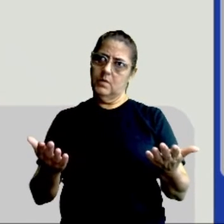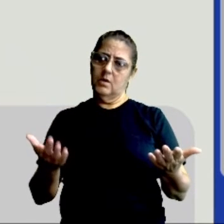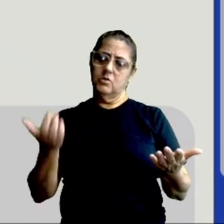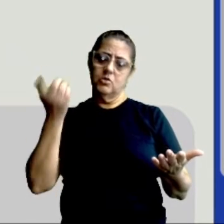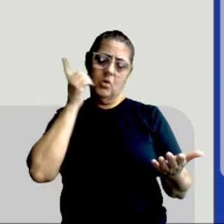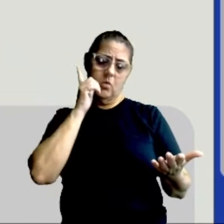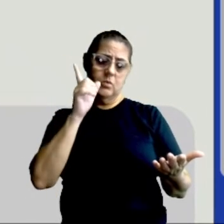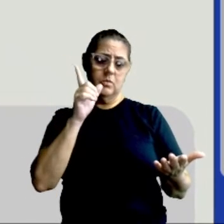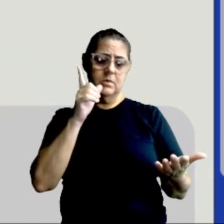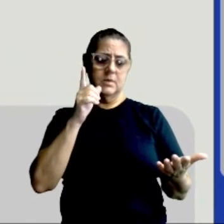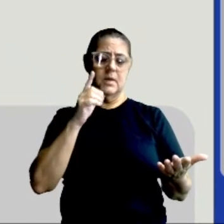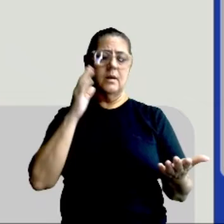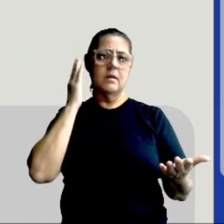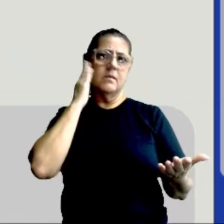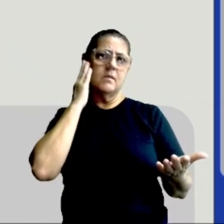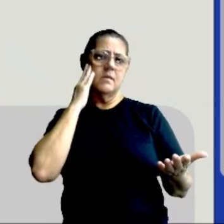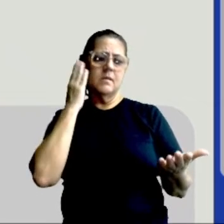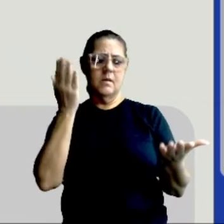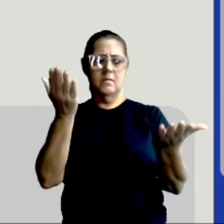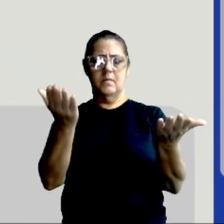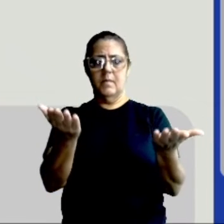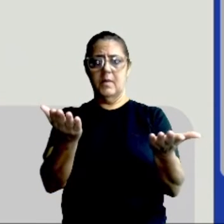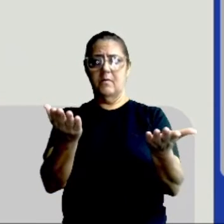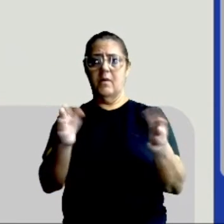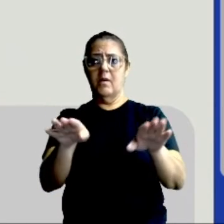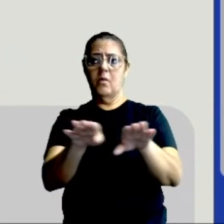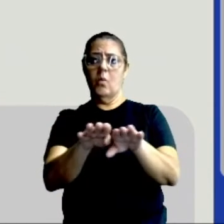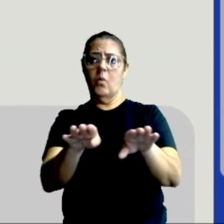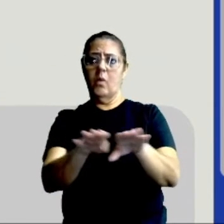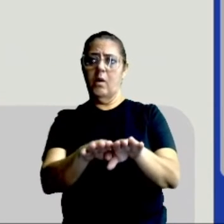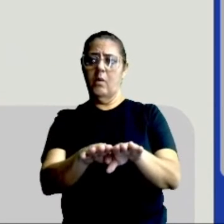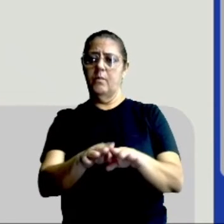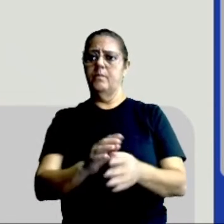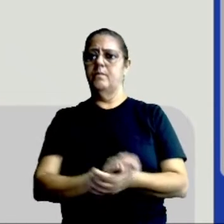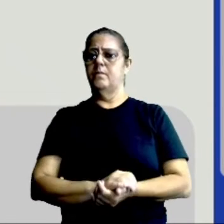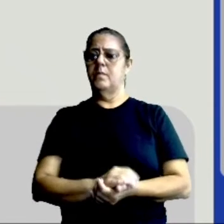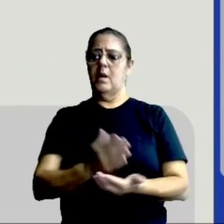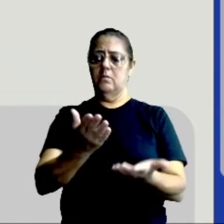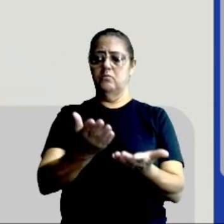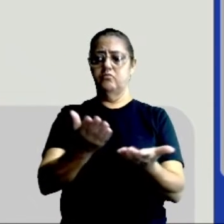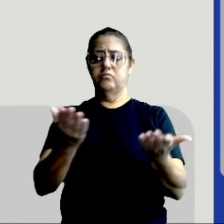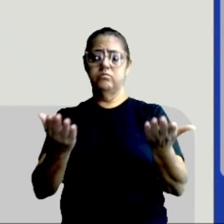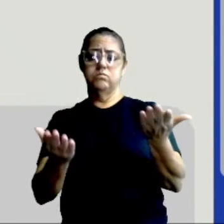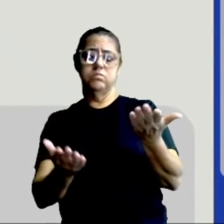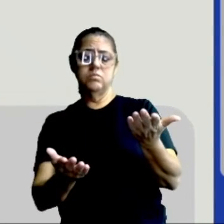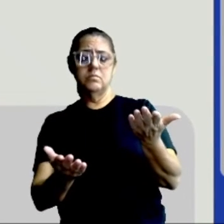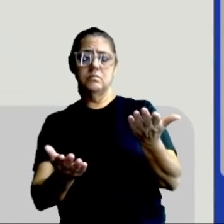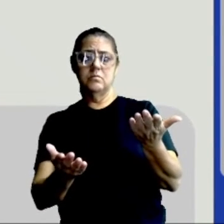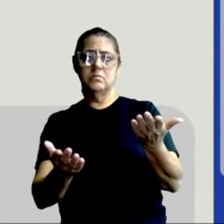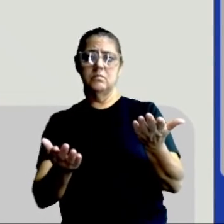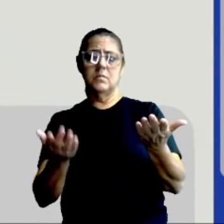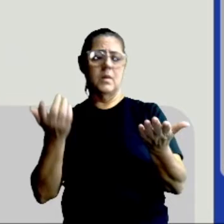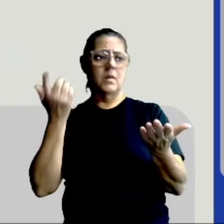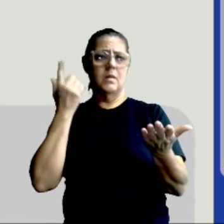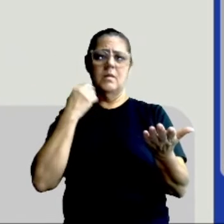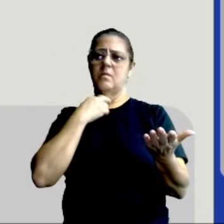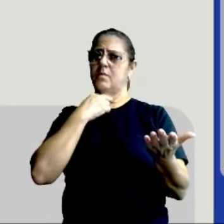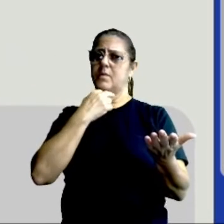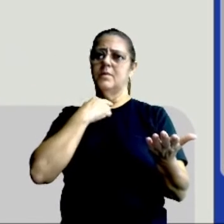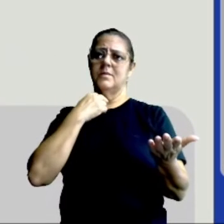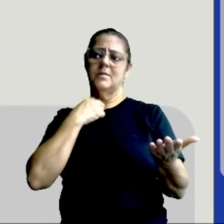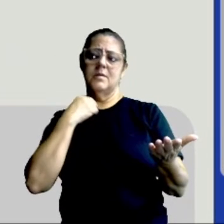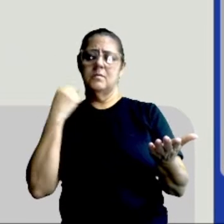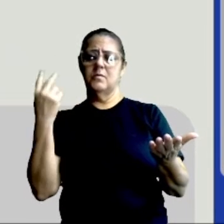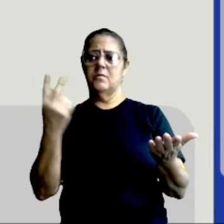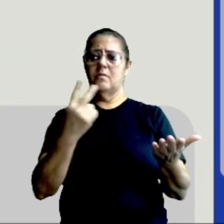equilibrada, tá? Então, aqui no item D diz assim, ó, há uma situação de desequilíbrio e, portanto, não podemos descobrir